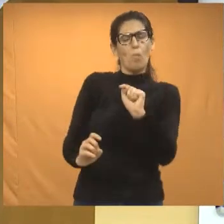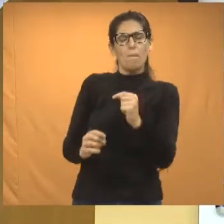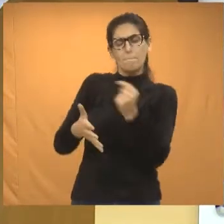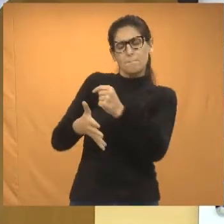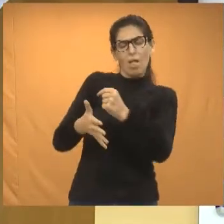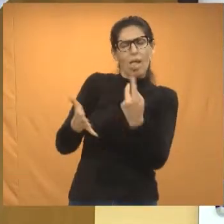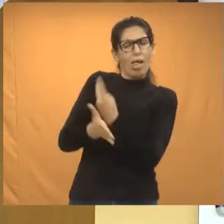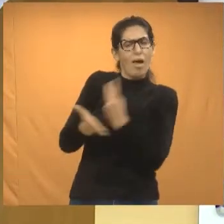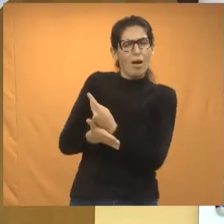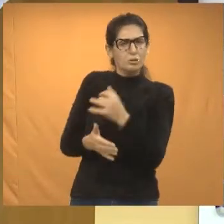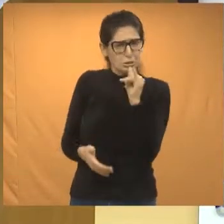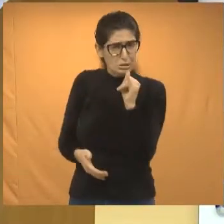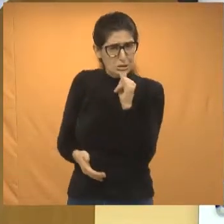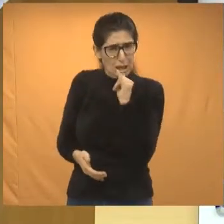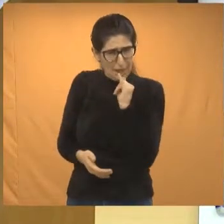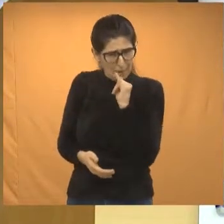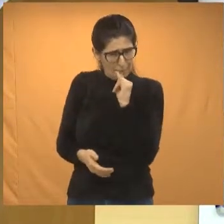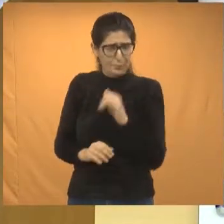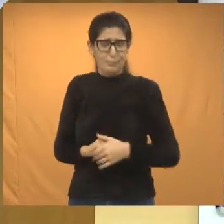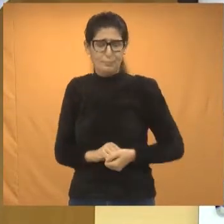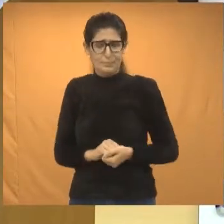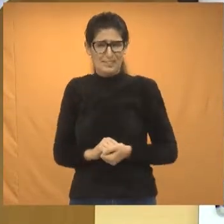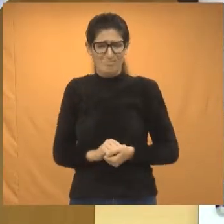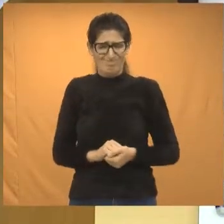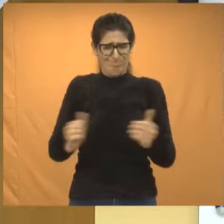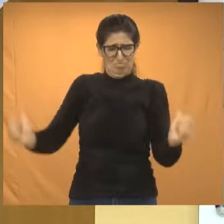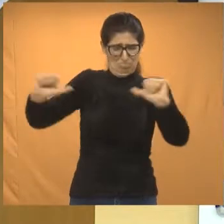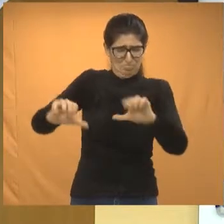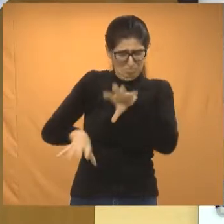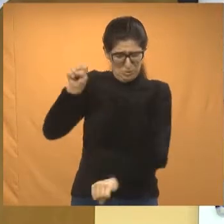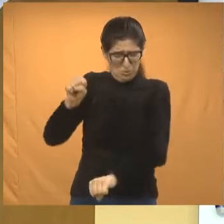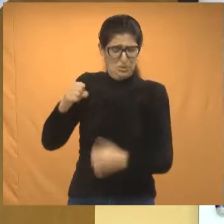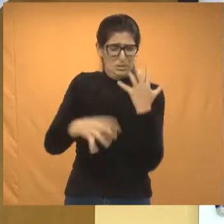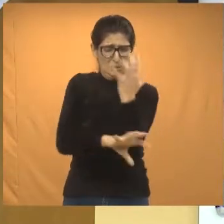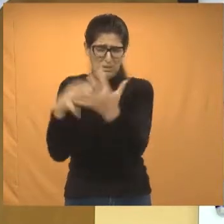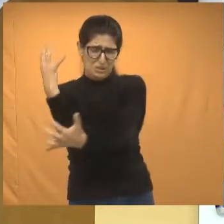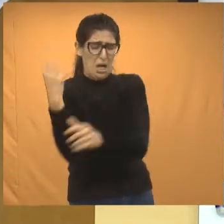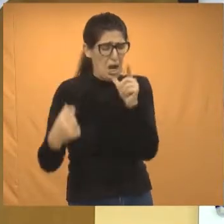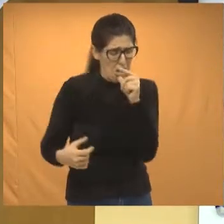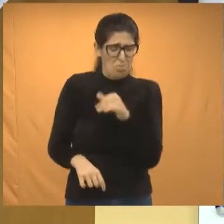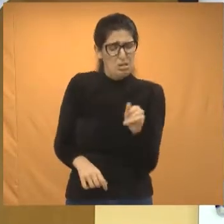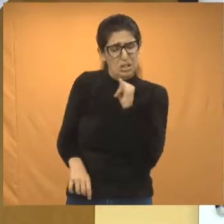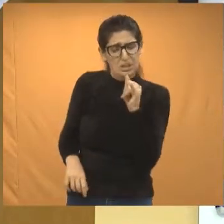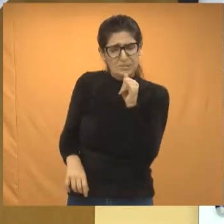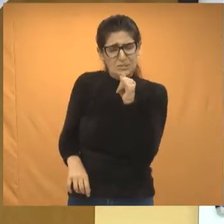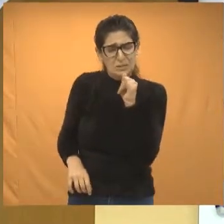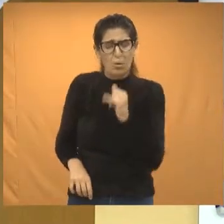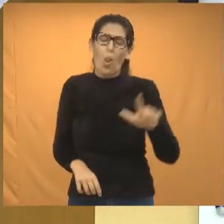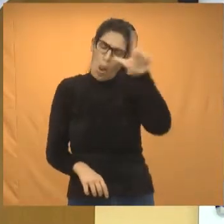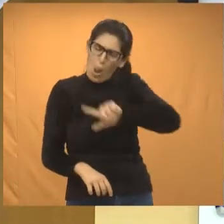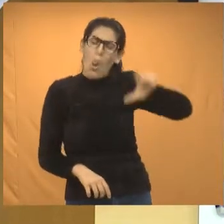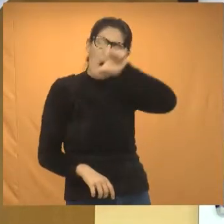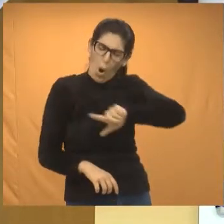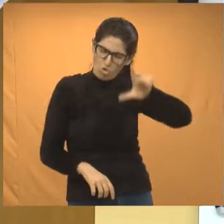pode afetar, vamos dizer, as características da nossa cidade, prejudicar o meio ambiente, Sônia, eu não tenho dúvida que a gente tem que recorrer aos